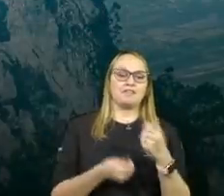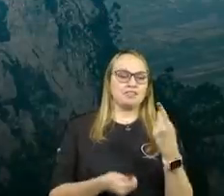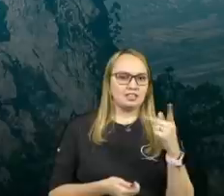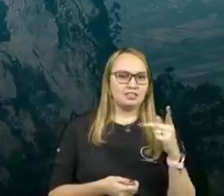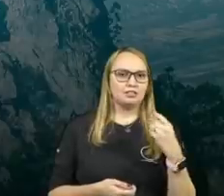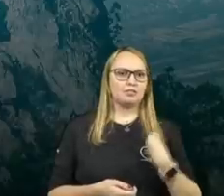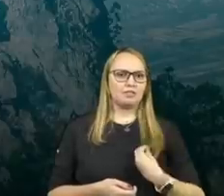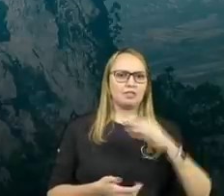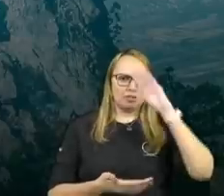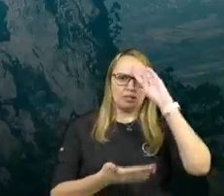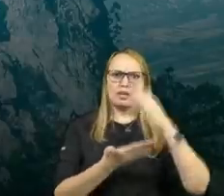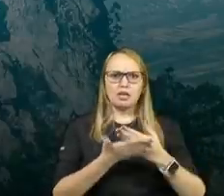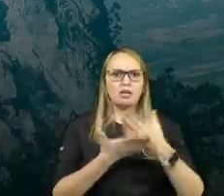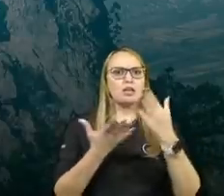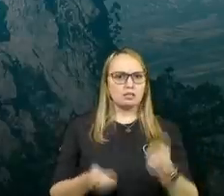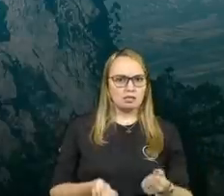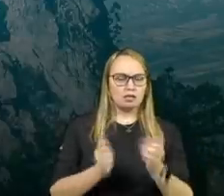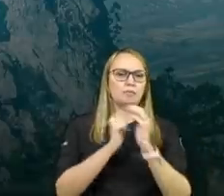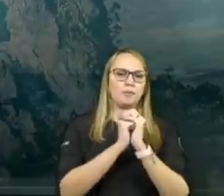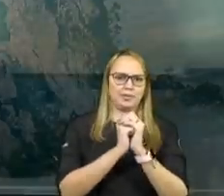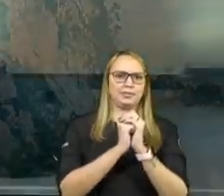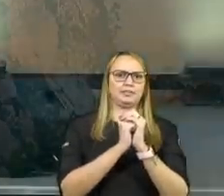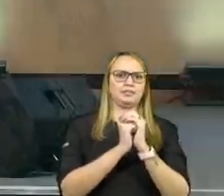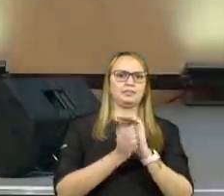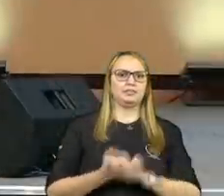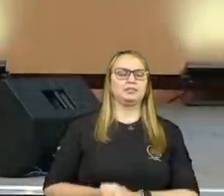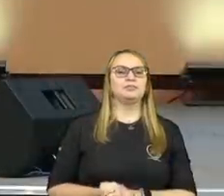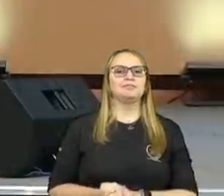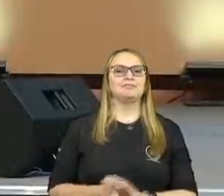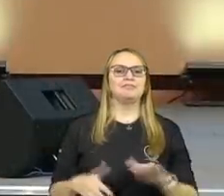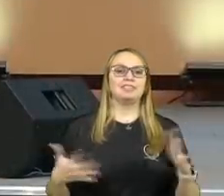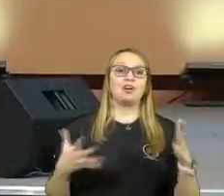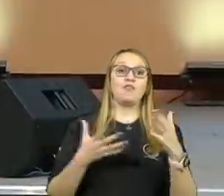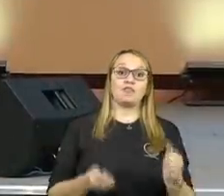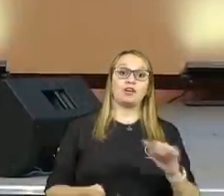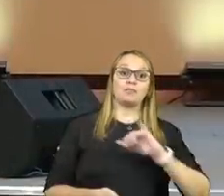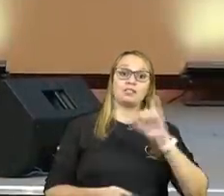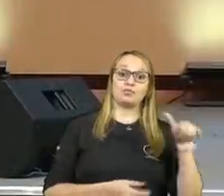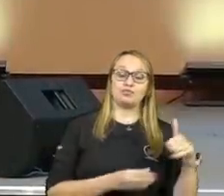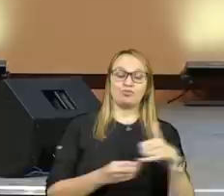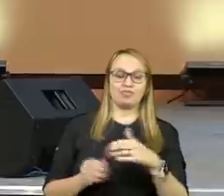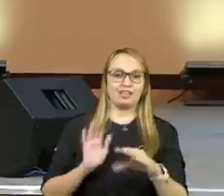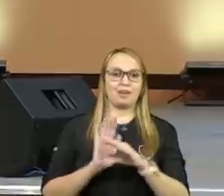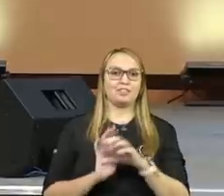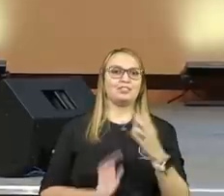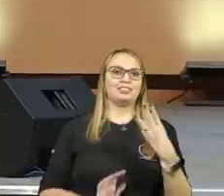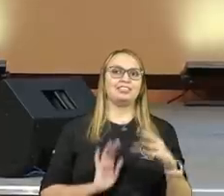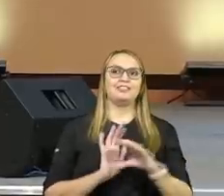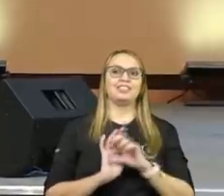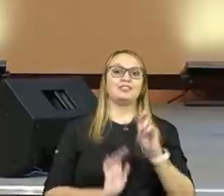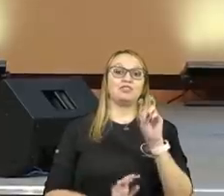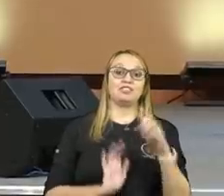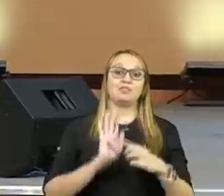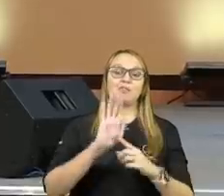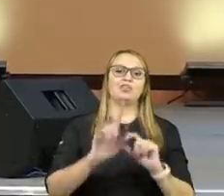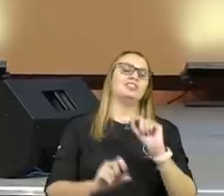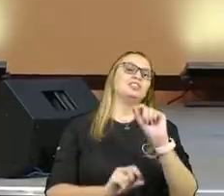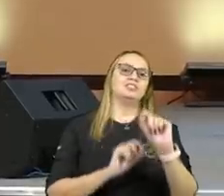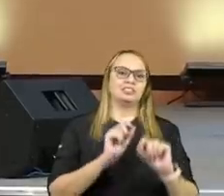Quem recebe? Amém? Então vamos a Josué capítulo 3, versículo 5, que diz